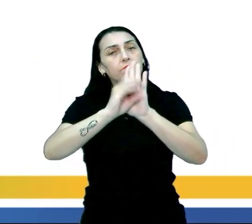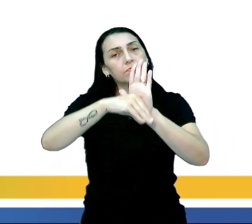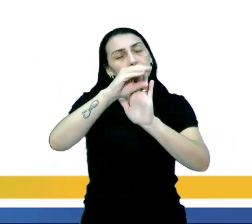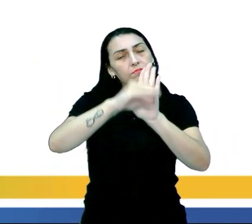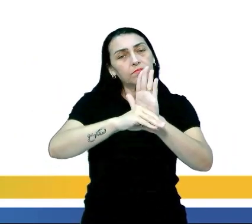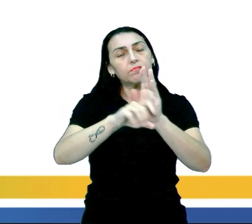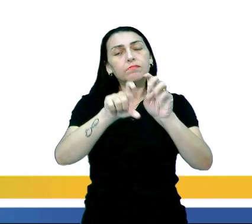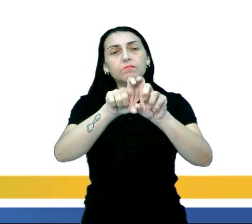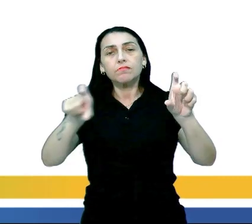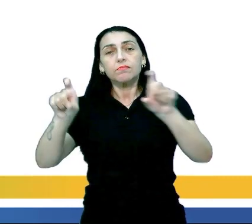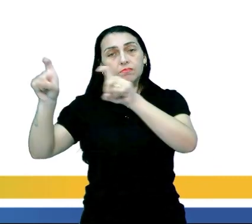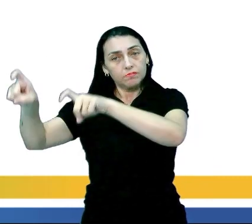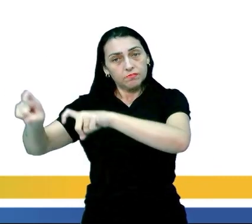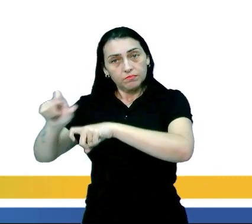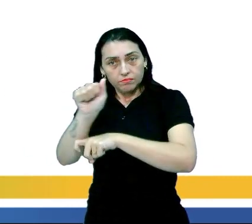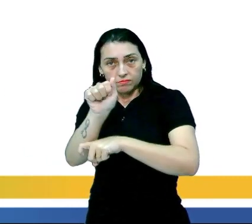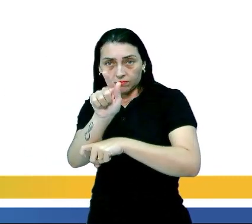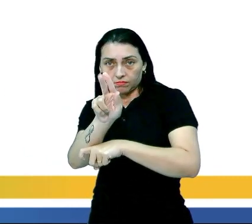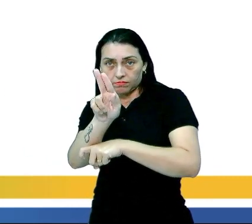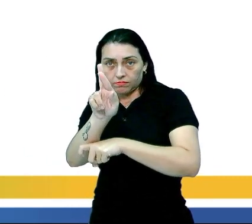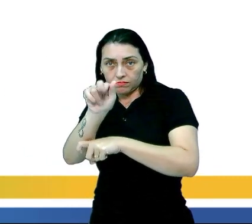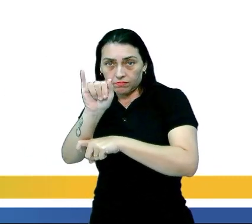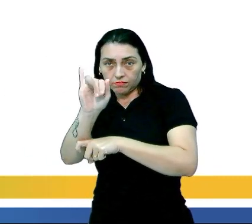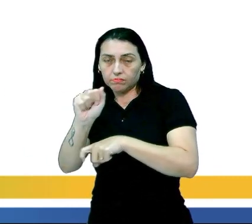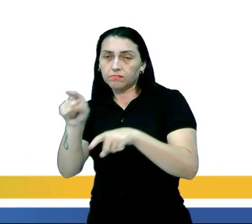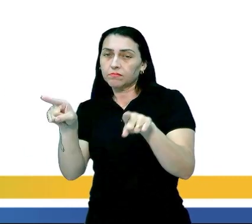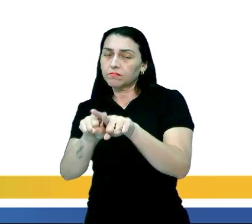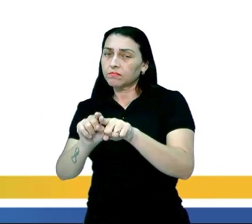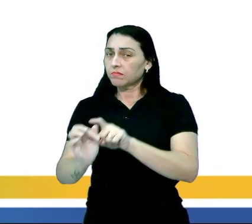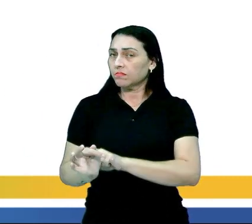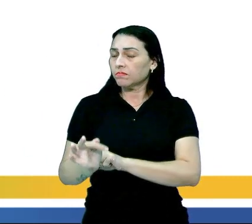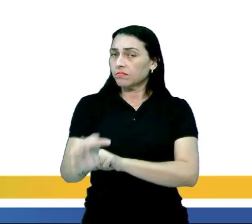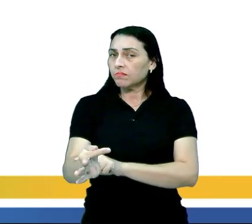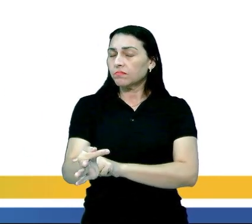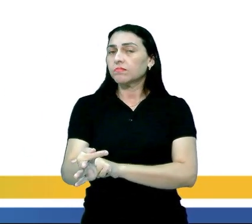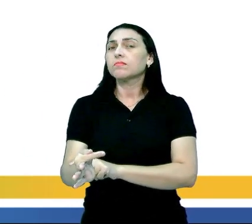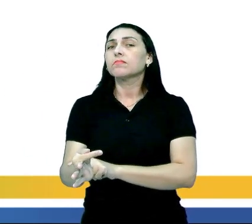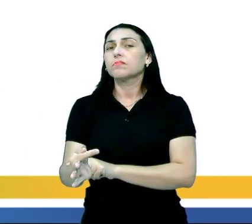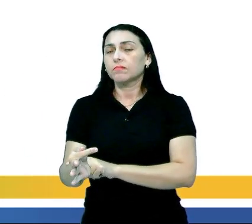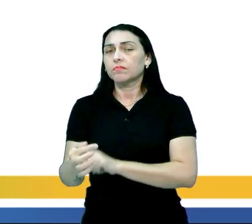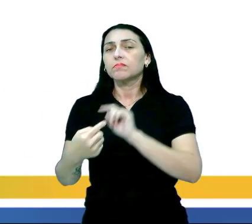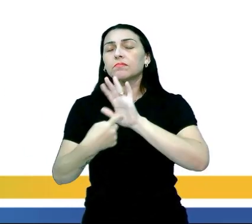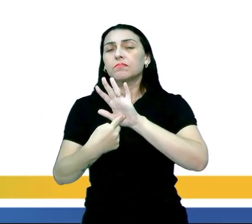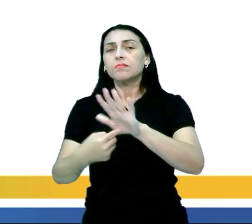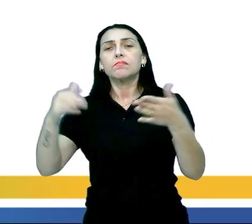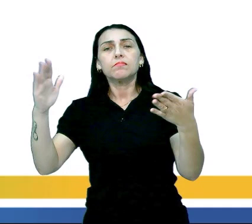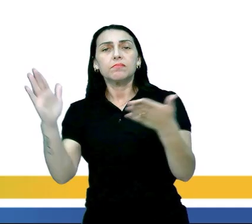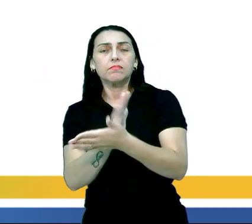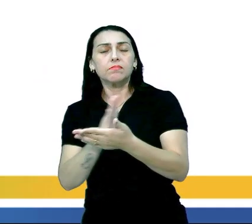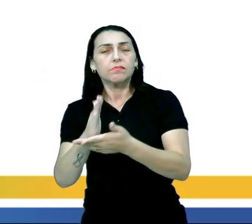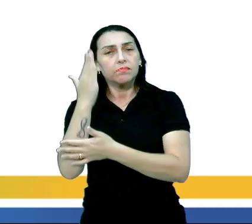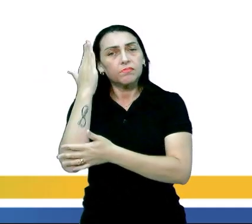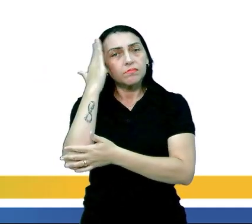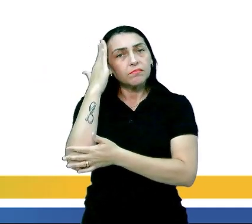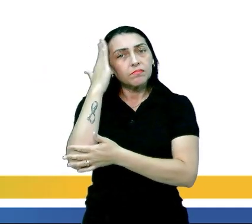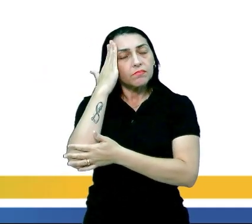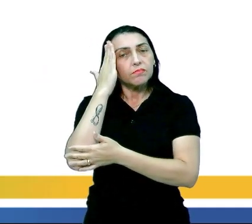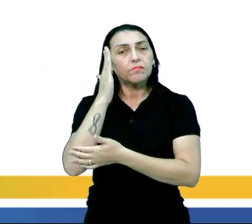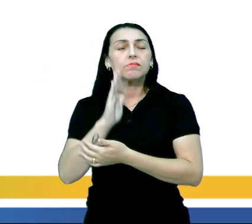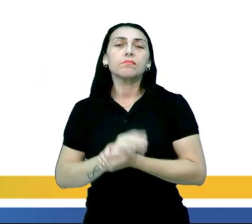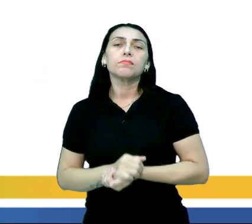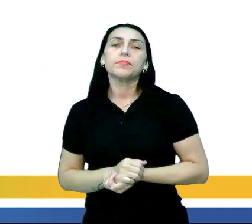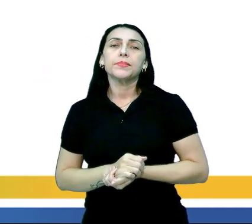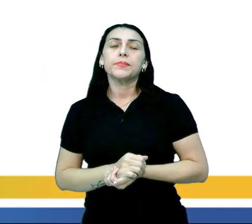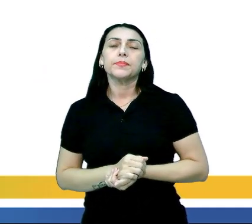da questão agrária e, de uma maneira muito breve, é apontado alguns entendimentos